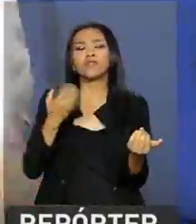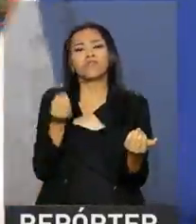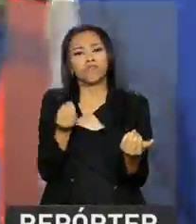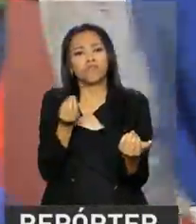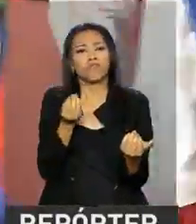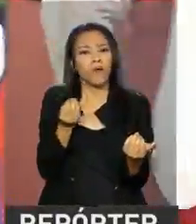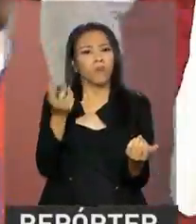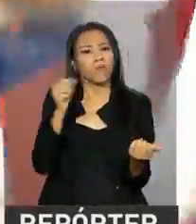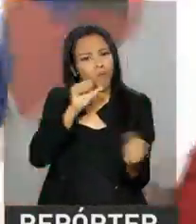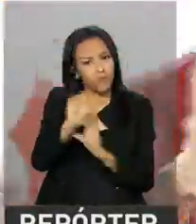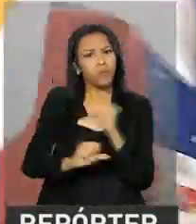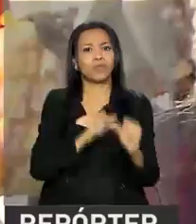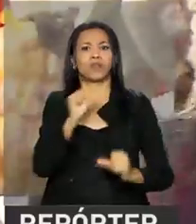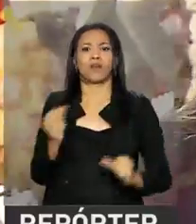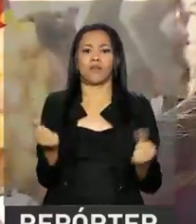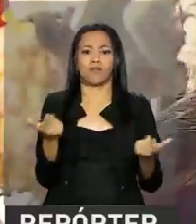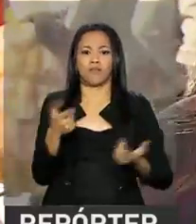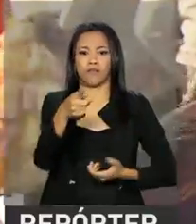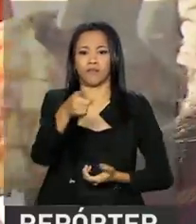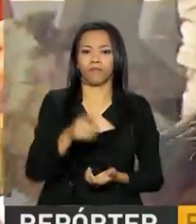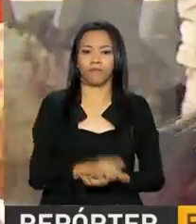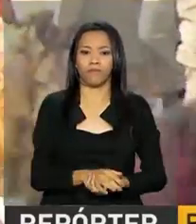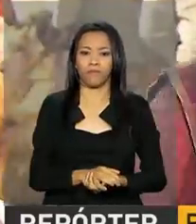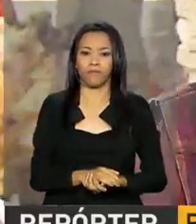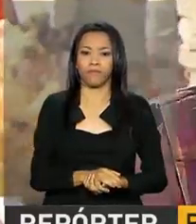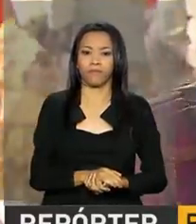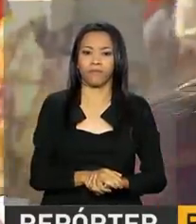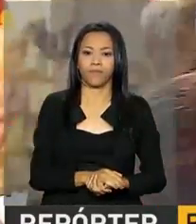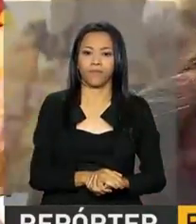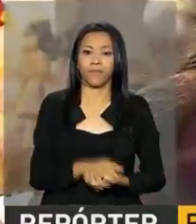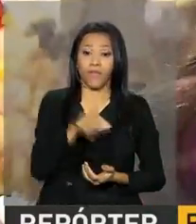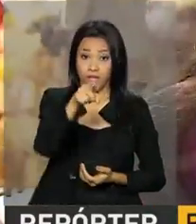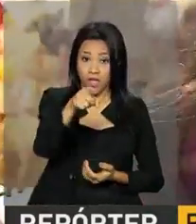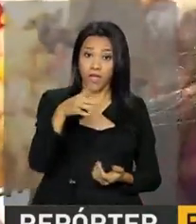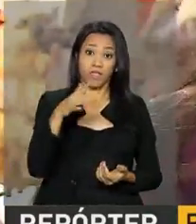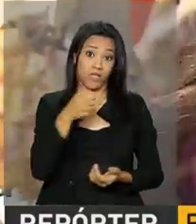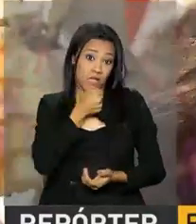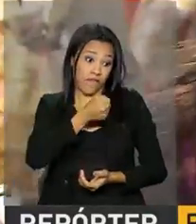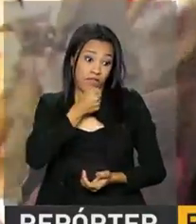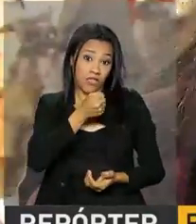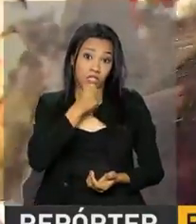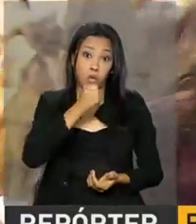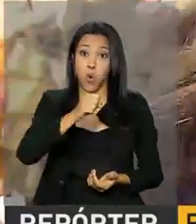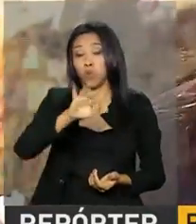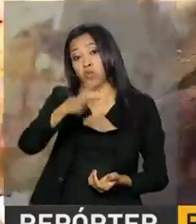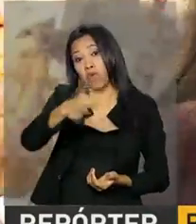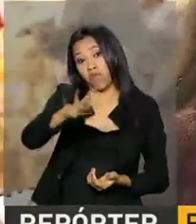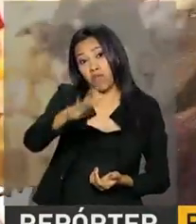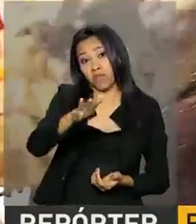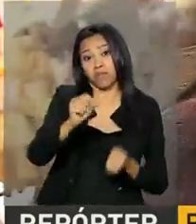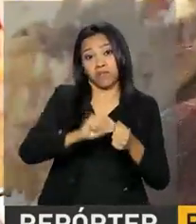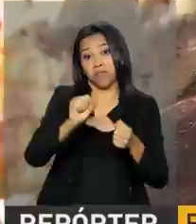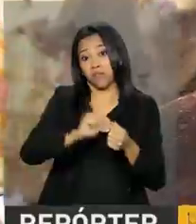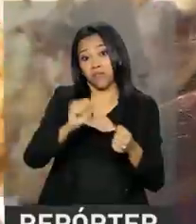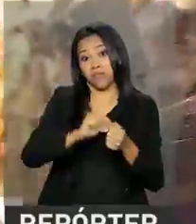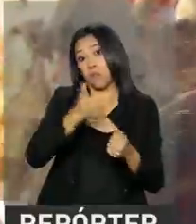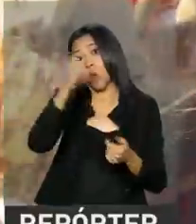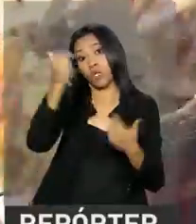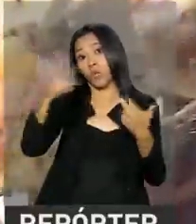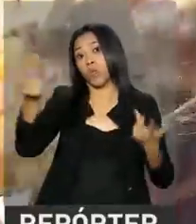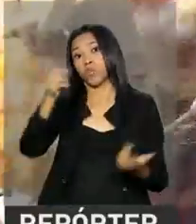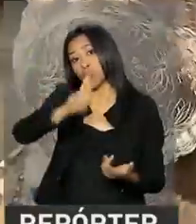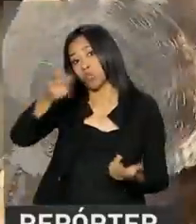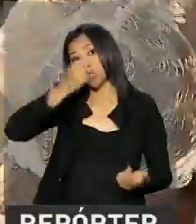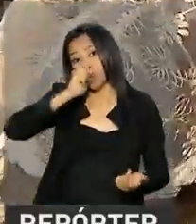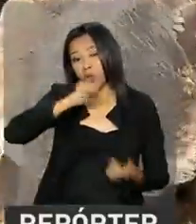forma de mudar a realidade se fosse quadr estaria não aqui a agora te dando essa entrevista ou até mesmo fazendo uso de drogas